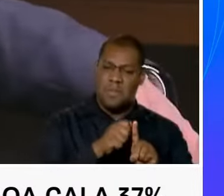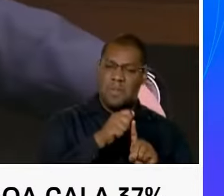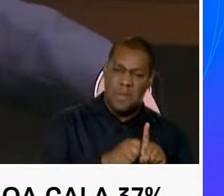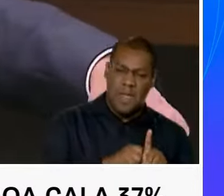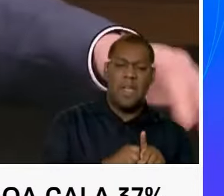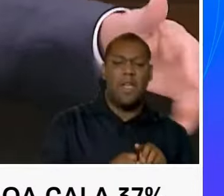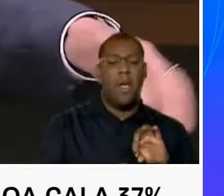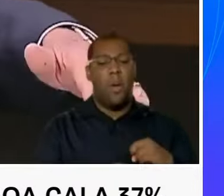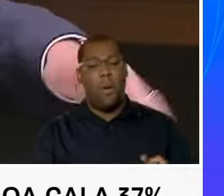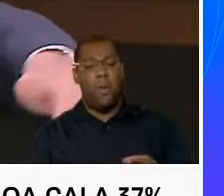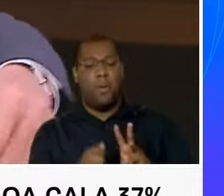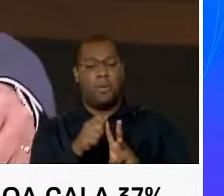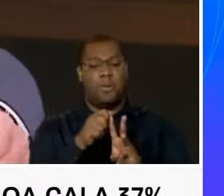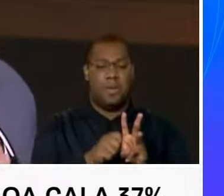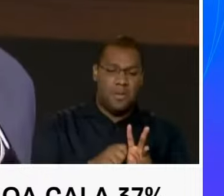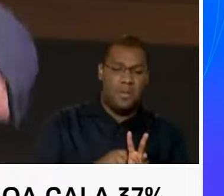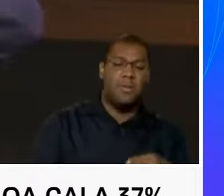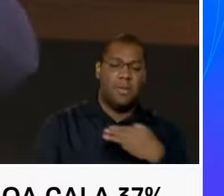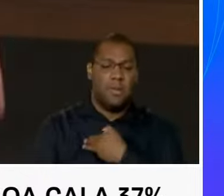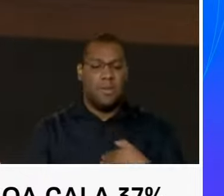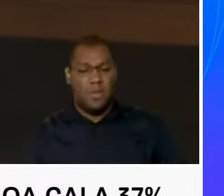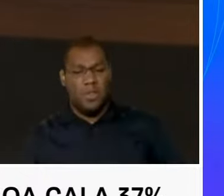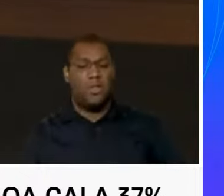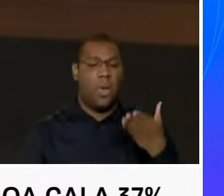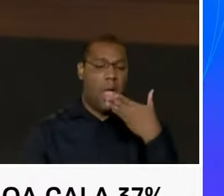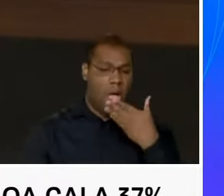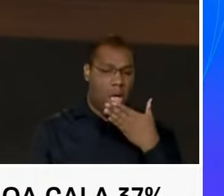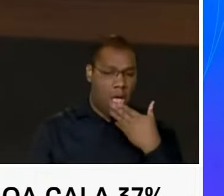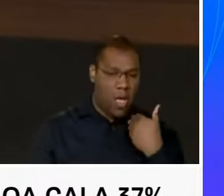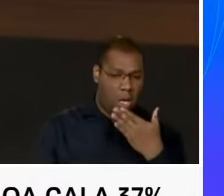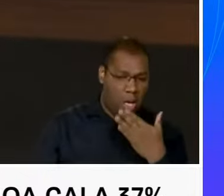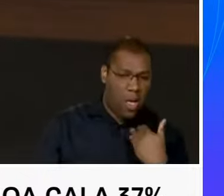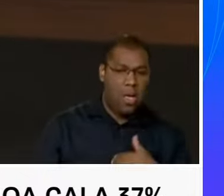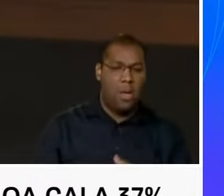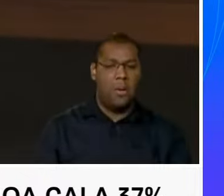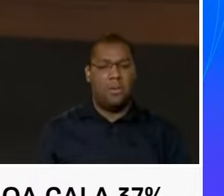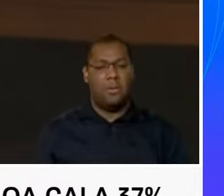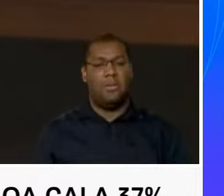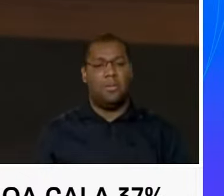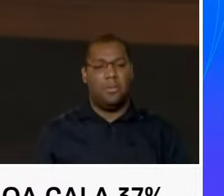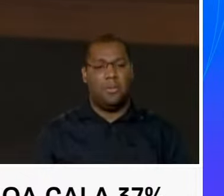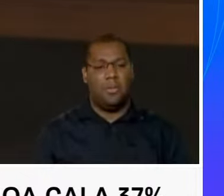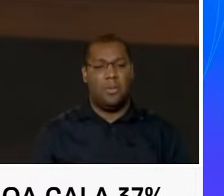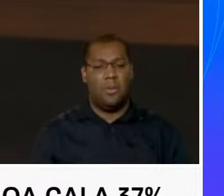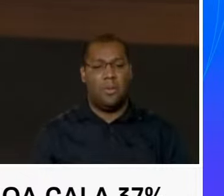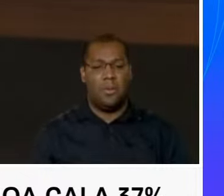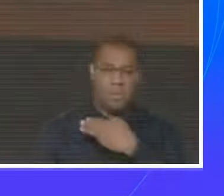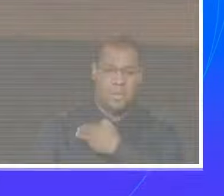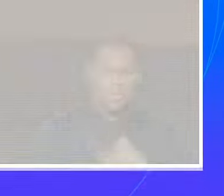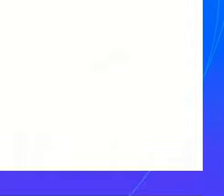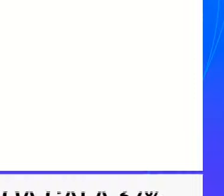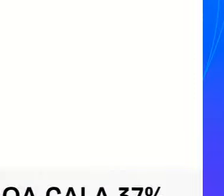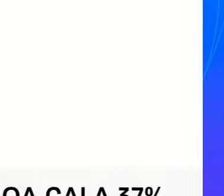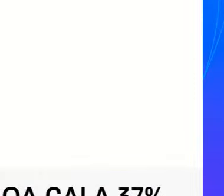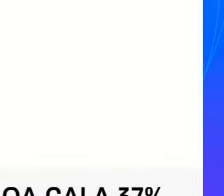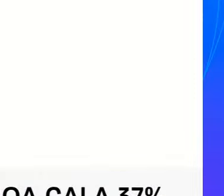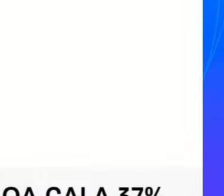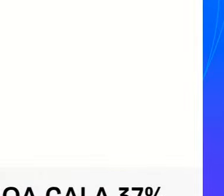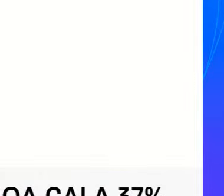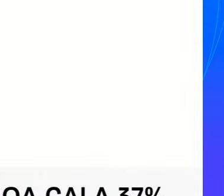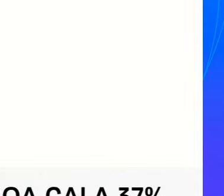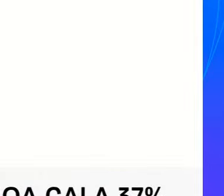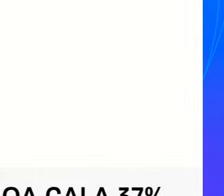gente ter aí uma divisão melhor ó consideram o governo Lula ótimo 12% a gente tem a lista aqui